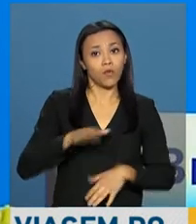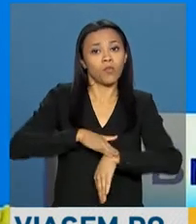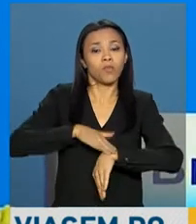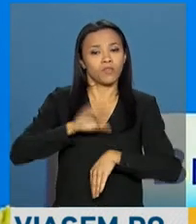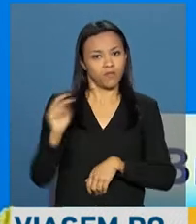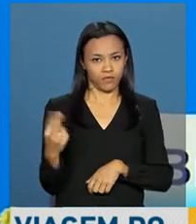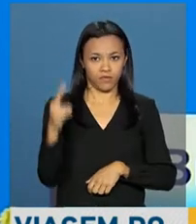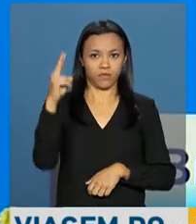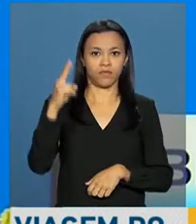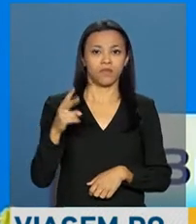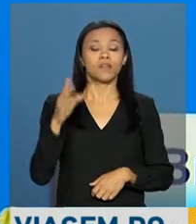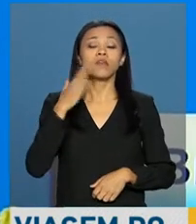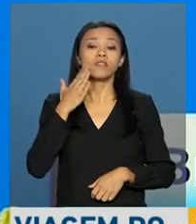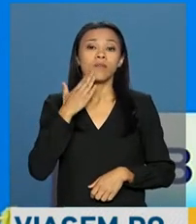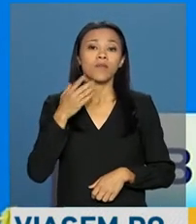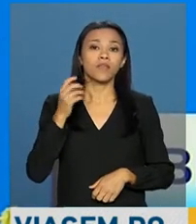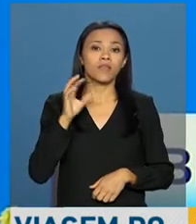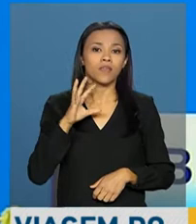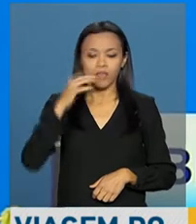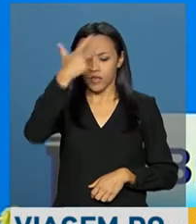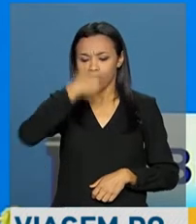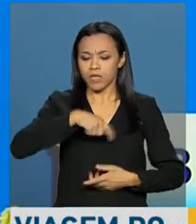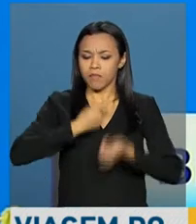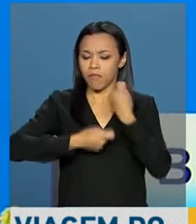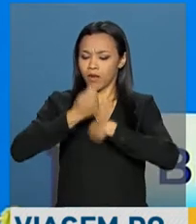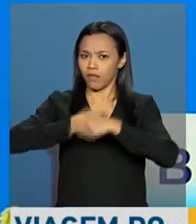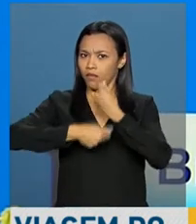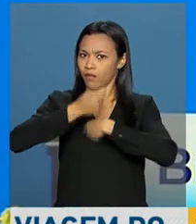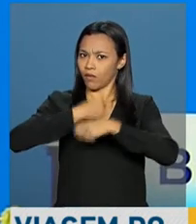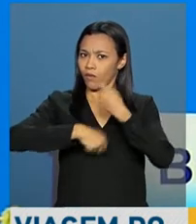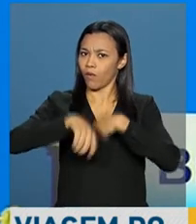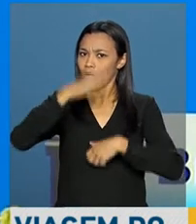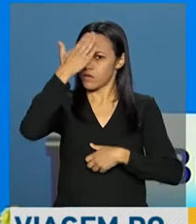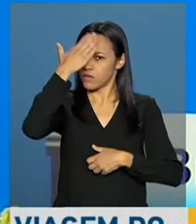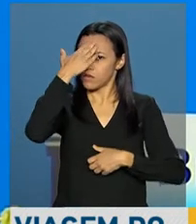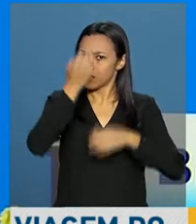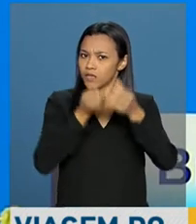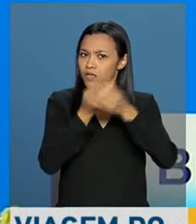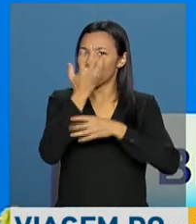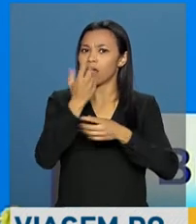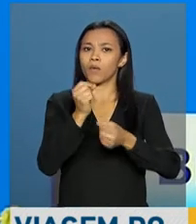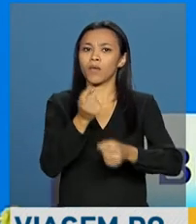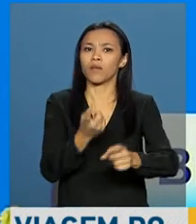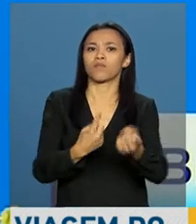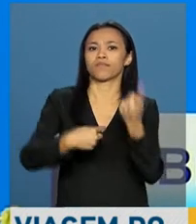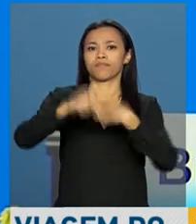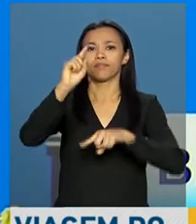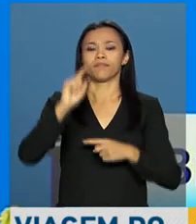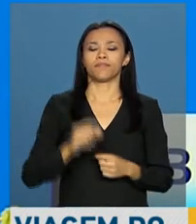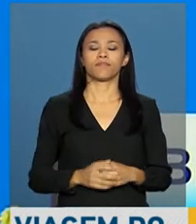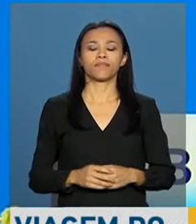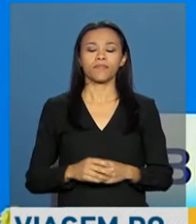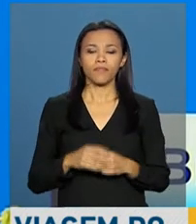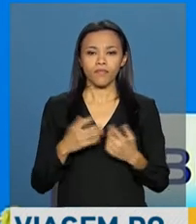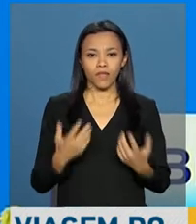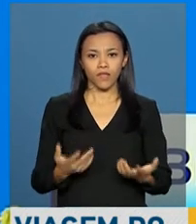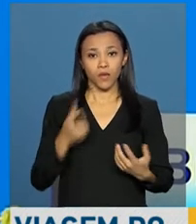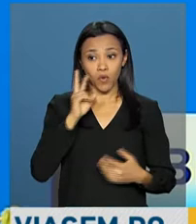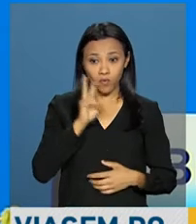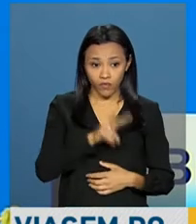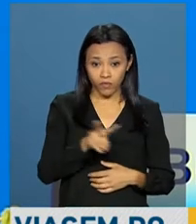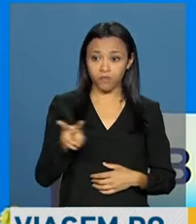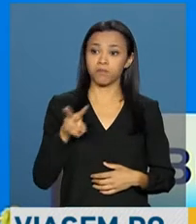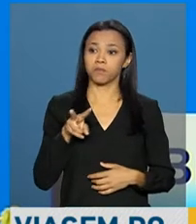empreendedor é, sabemos todos, um criador de prosperidade. Ouvi com muito